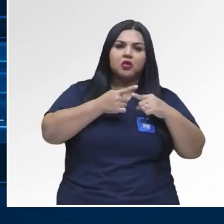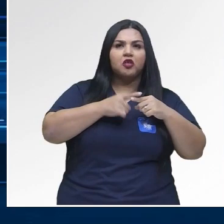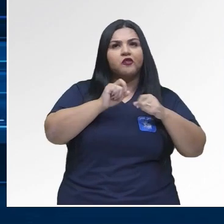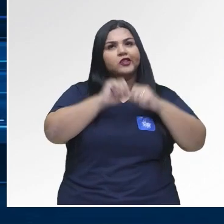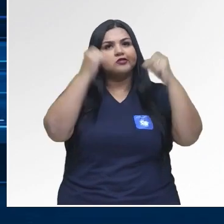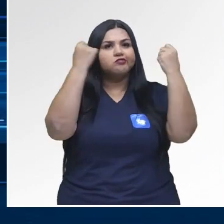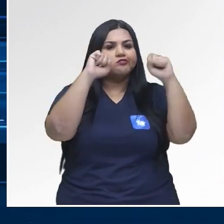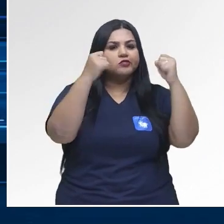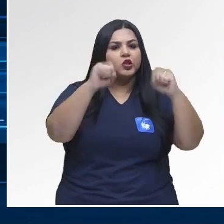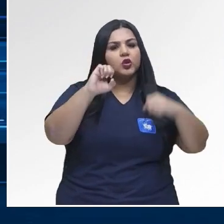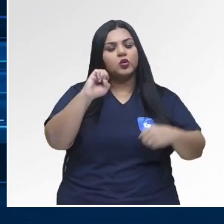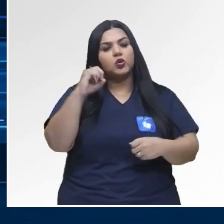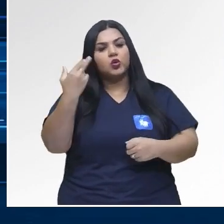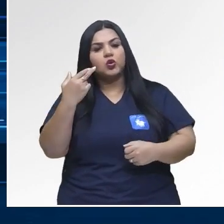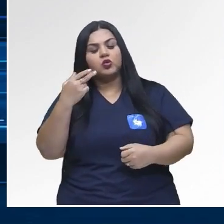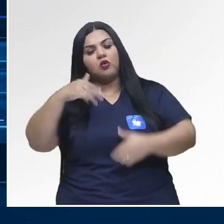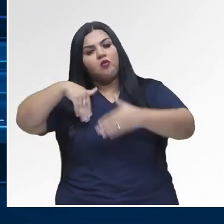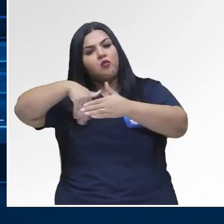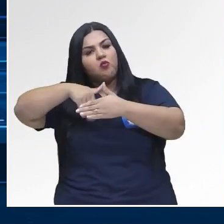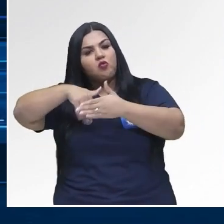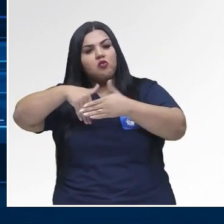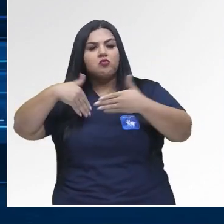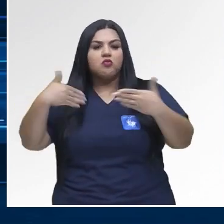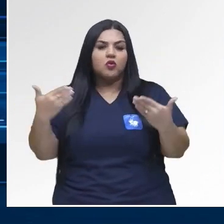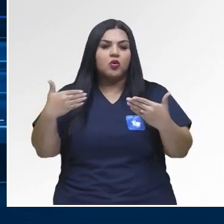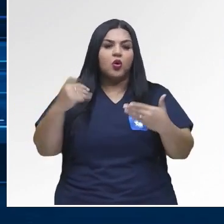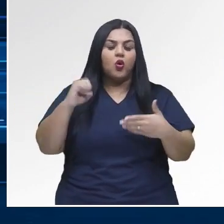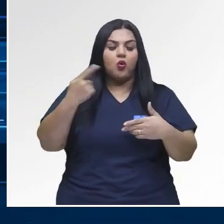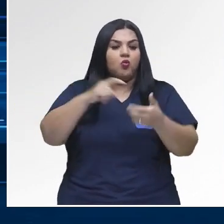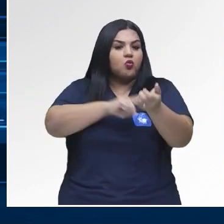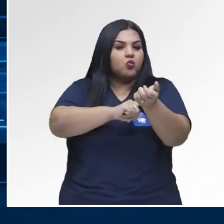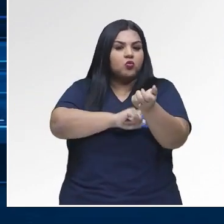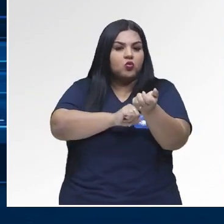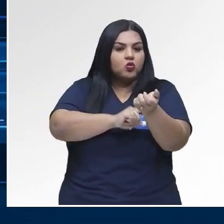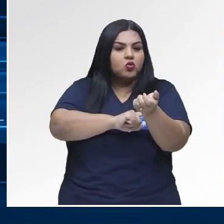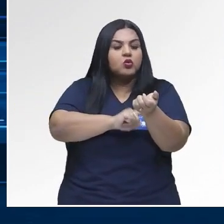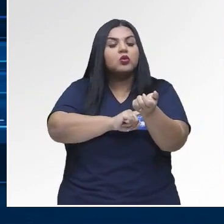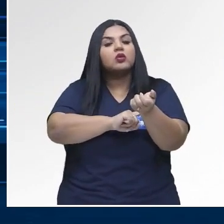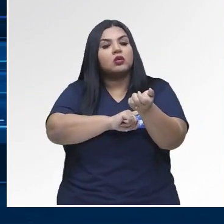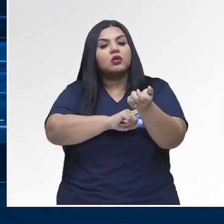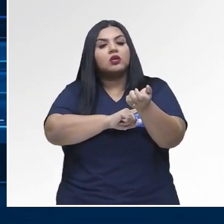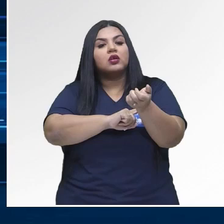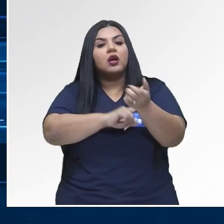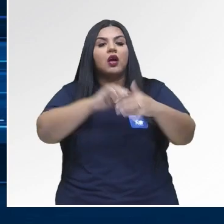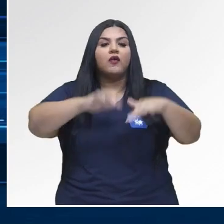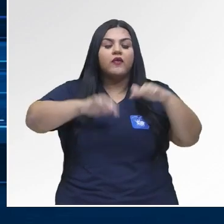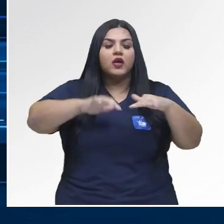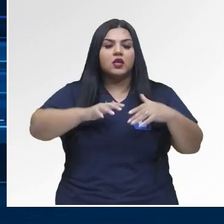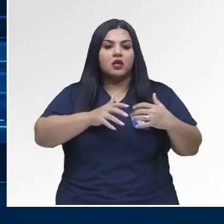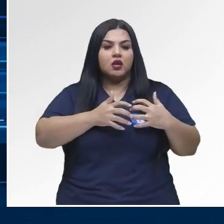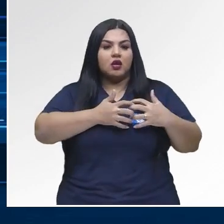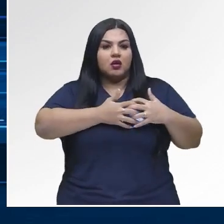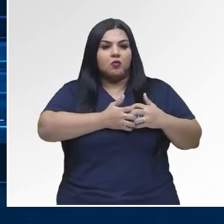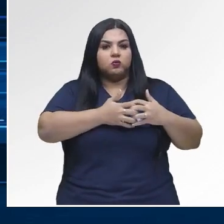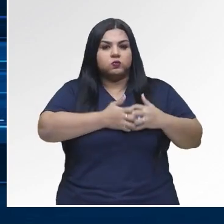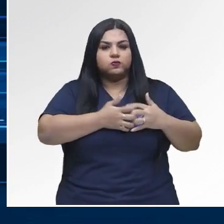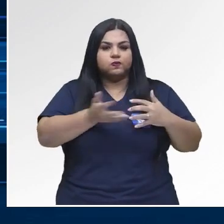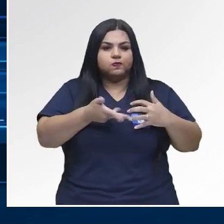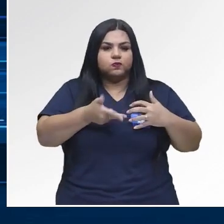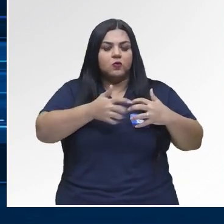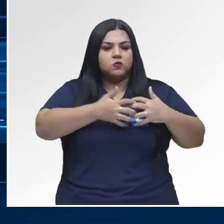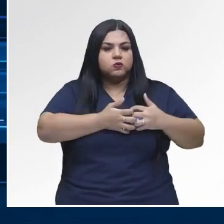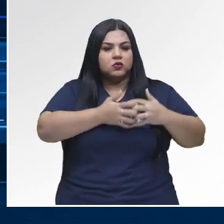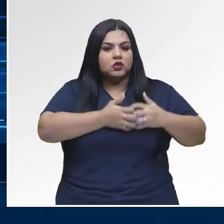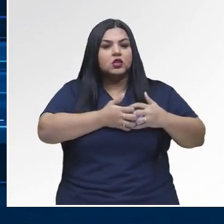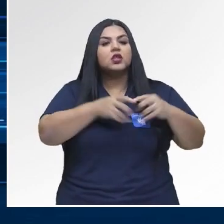atividade física, jogando bola, ou se eu fiquei nervoso, né, então aumenta ali a frequência cardíaca, então